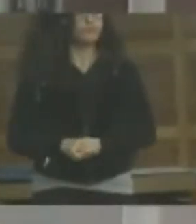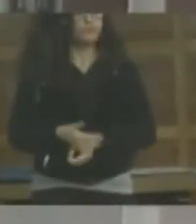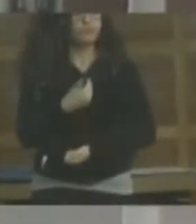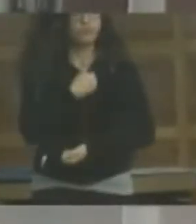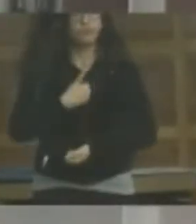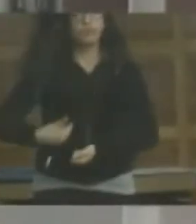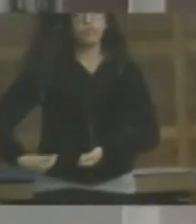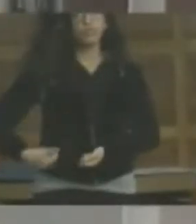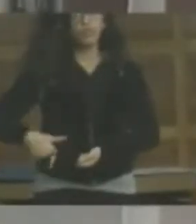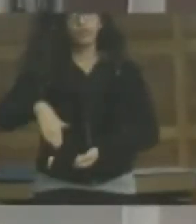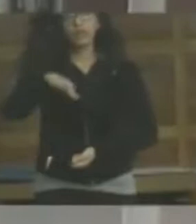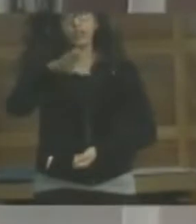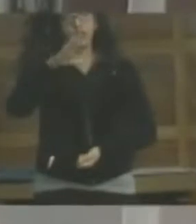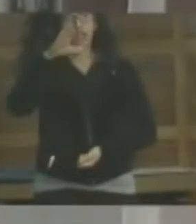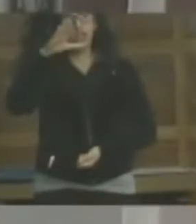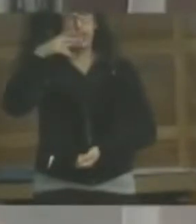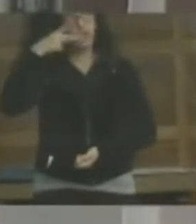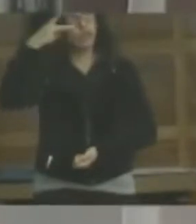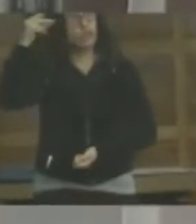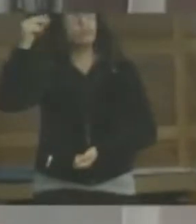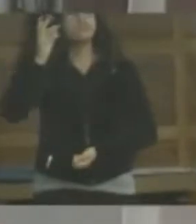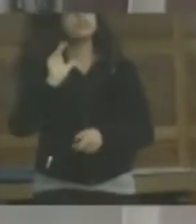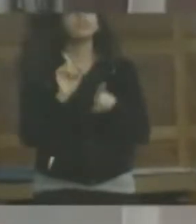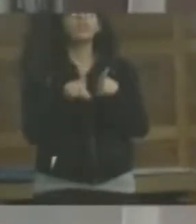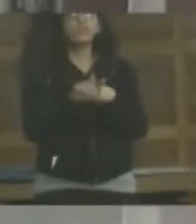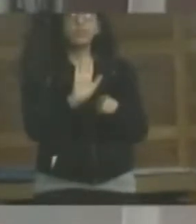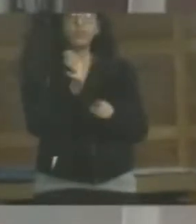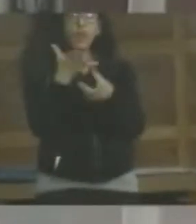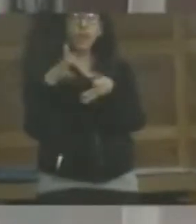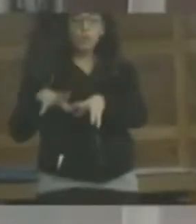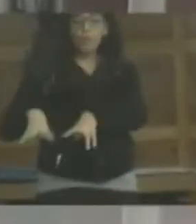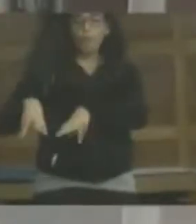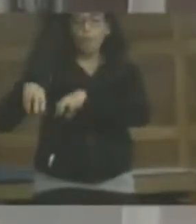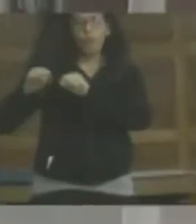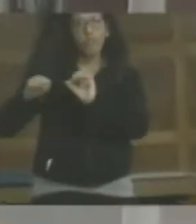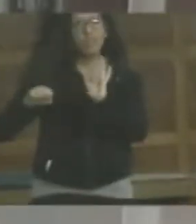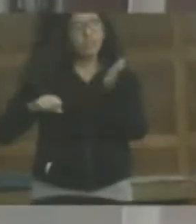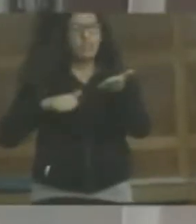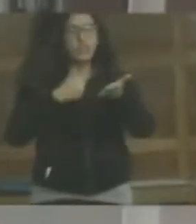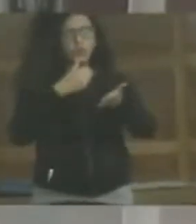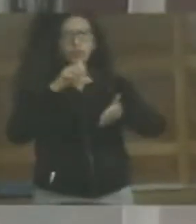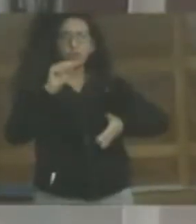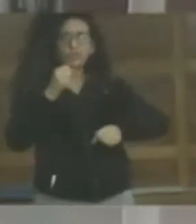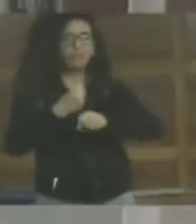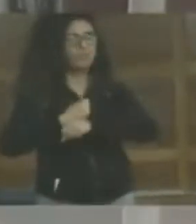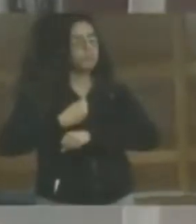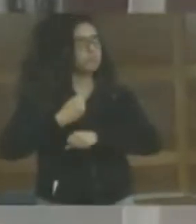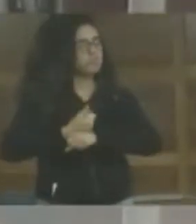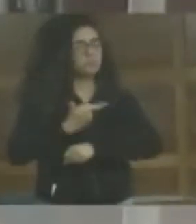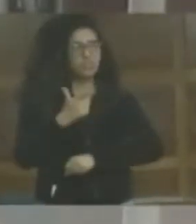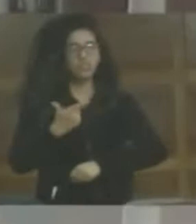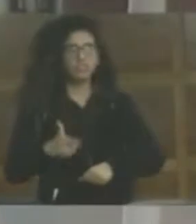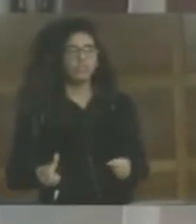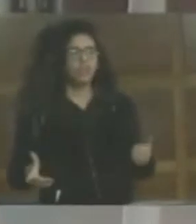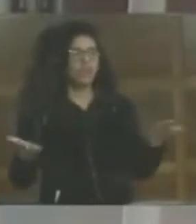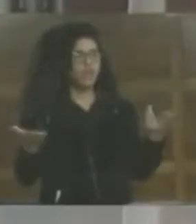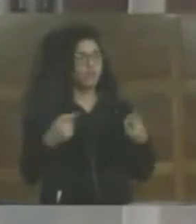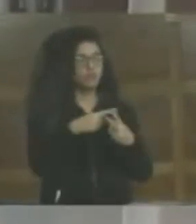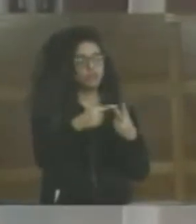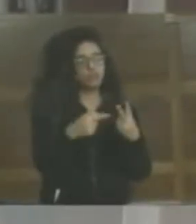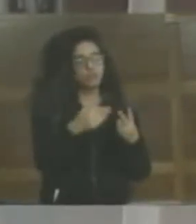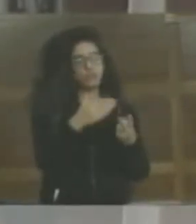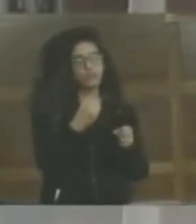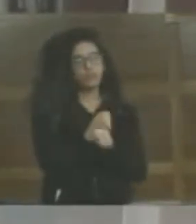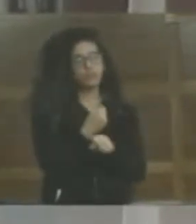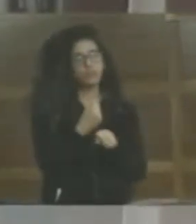Conceição, eles dragaram também, mas só que já vinha de um período de 18 anos sem fazer a dragagem. Agora, no intervalo de 2 anos,